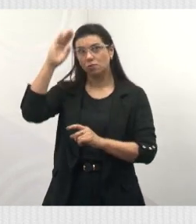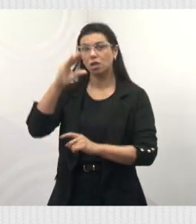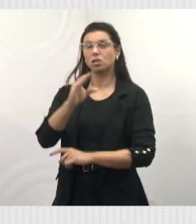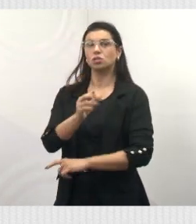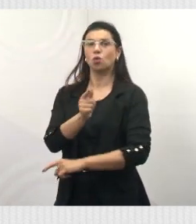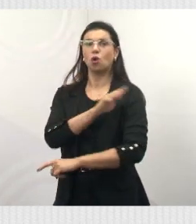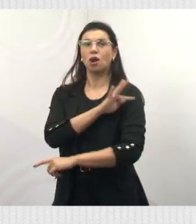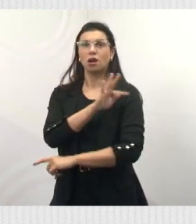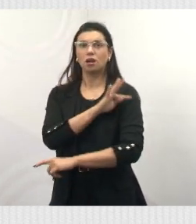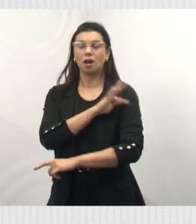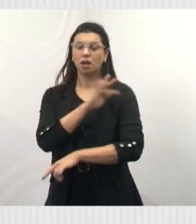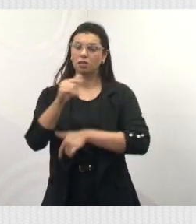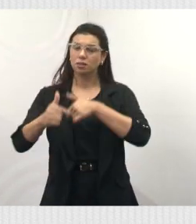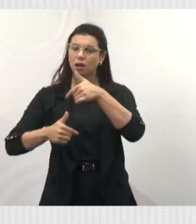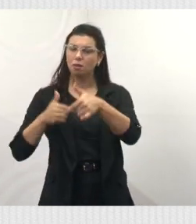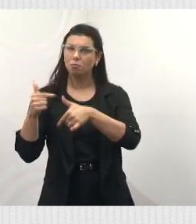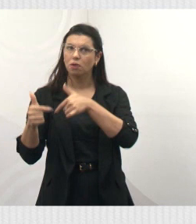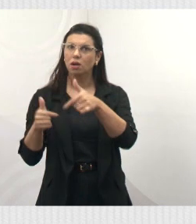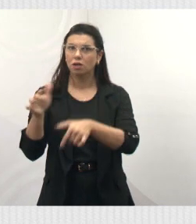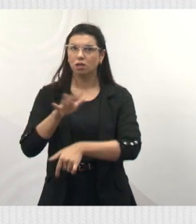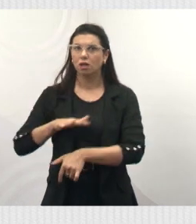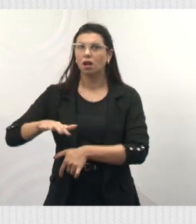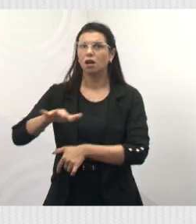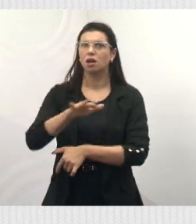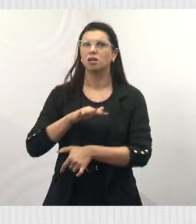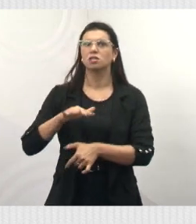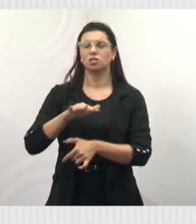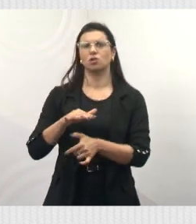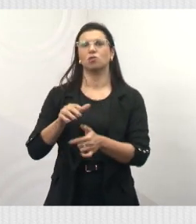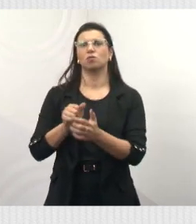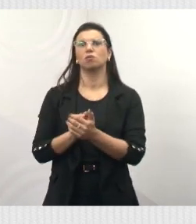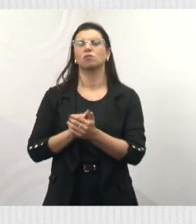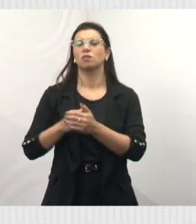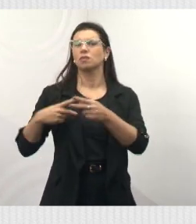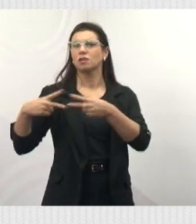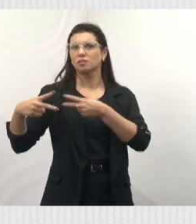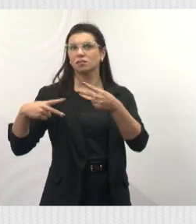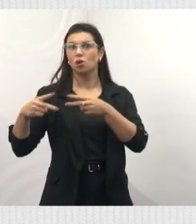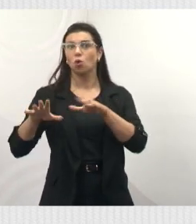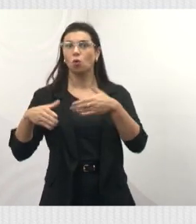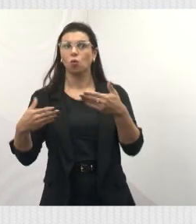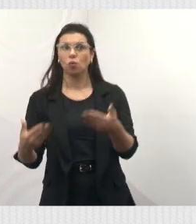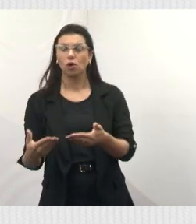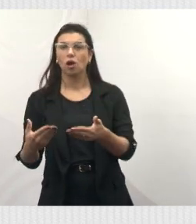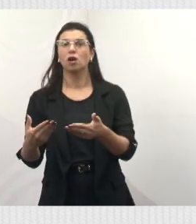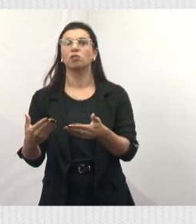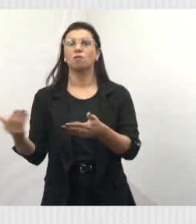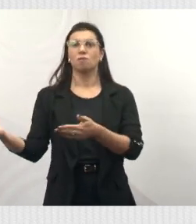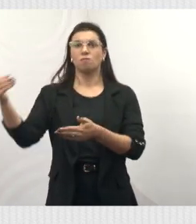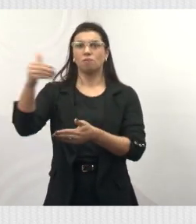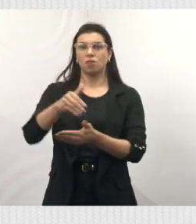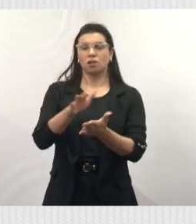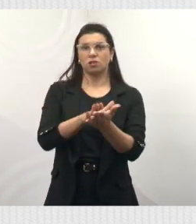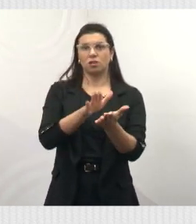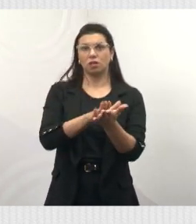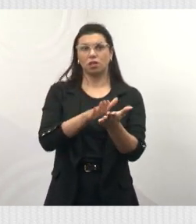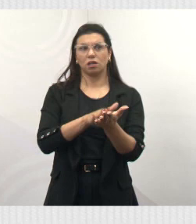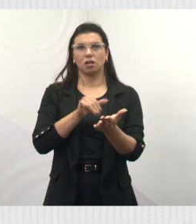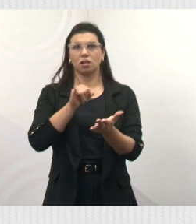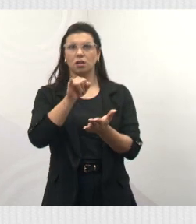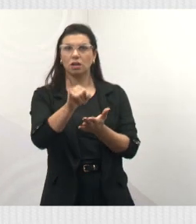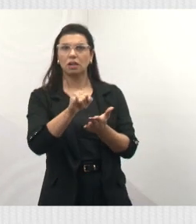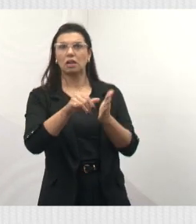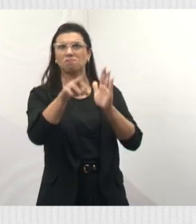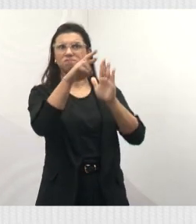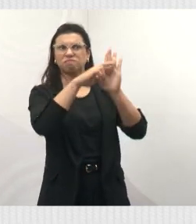que trabalham aqui na nossa região, na cidade de São José dos Campos. Então, quando ele vem a um município que tem um histórico muito grande de